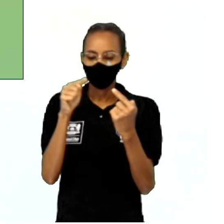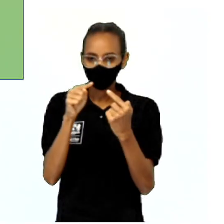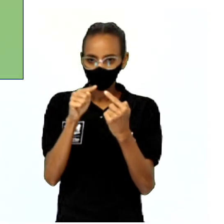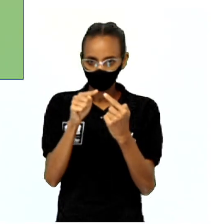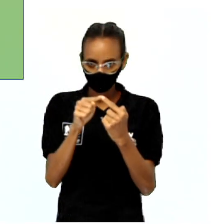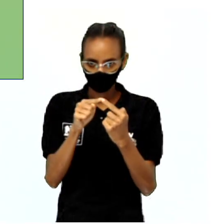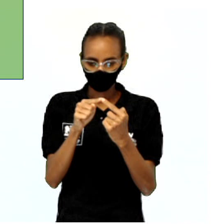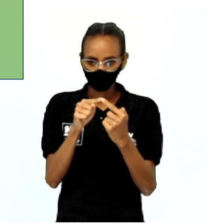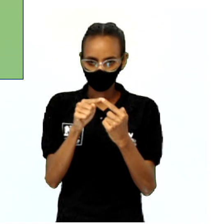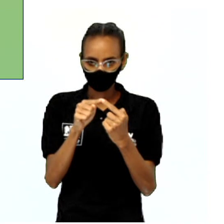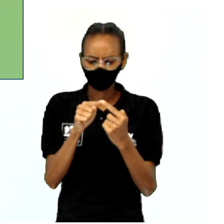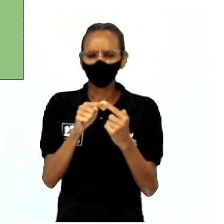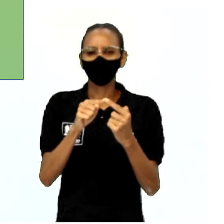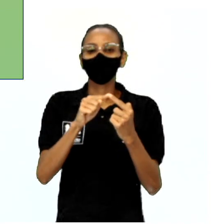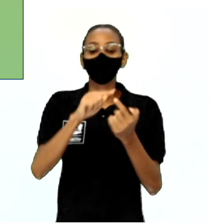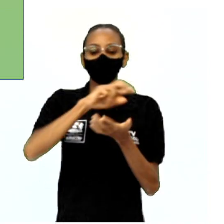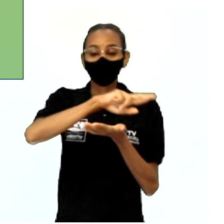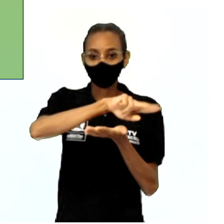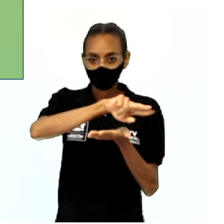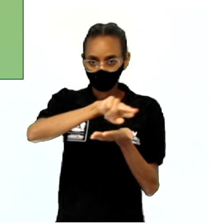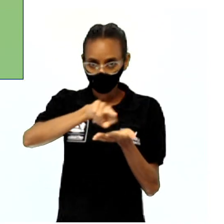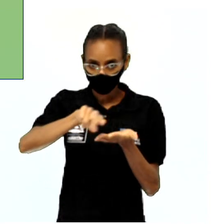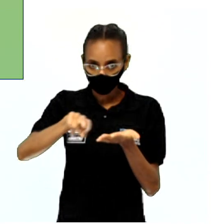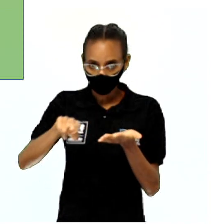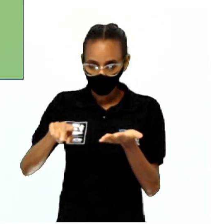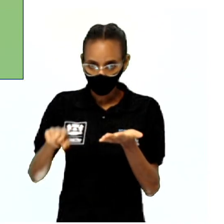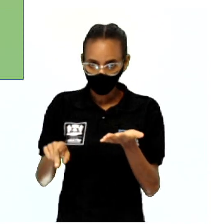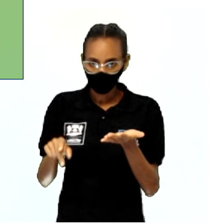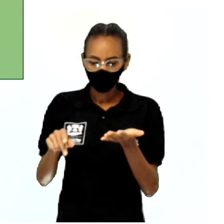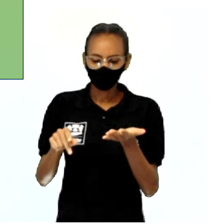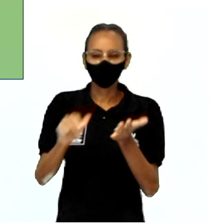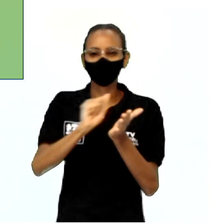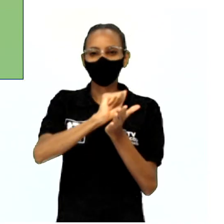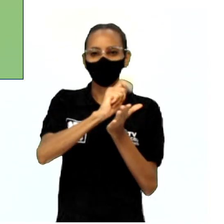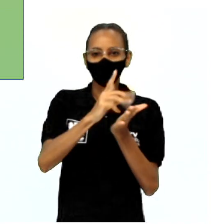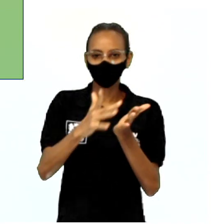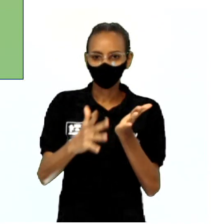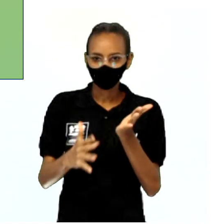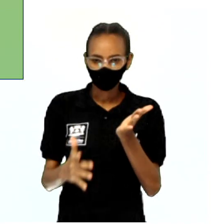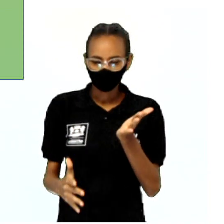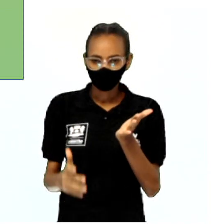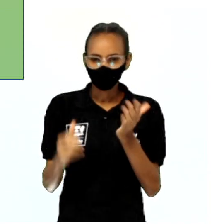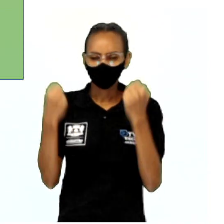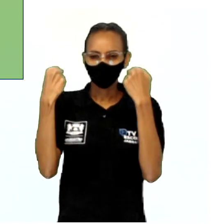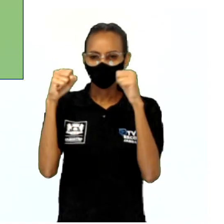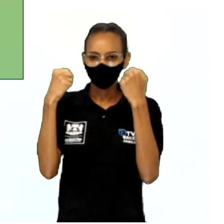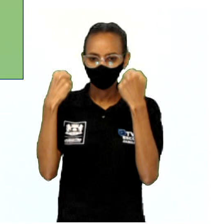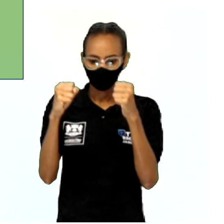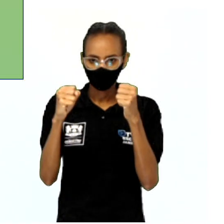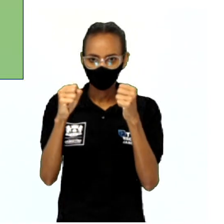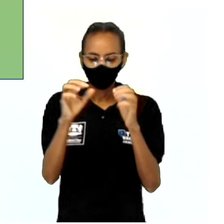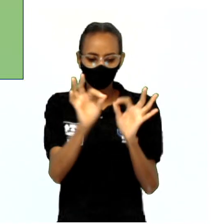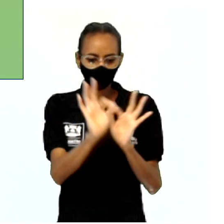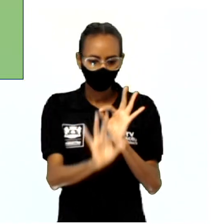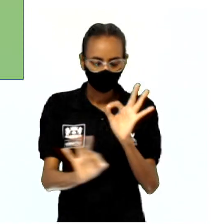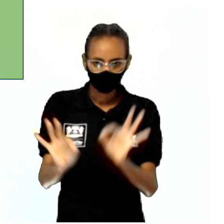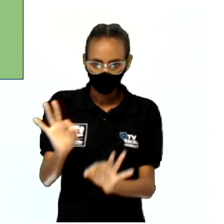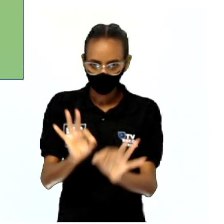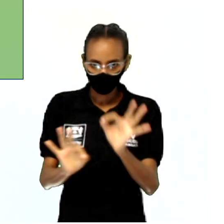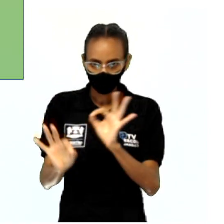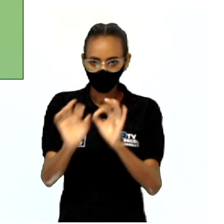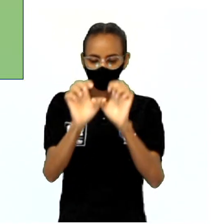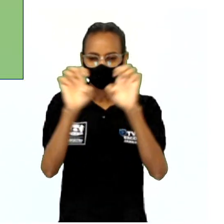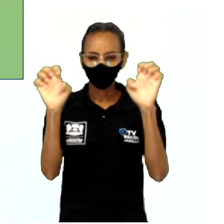ele é toda atividade física planejada e estruturada com o objetivo